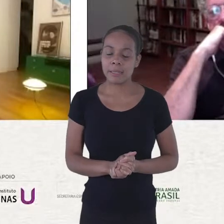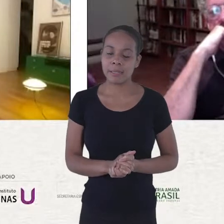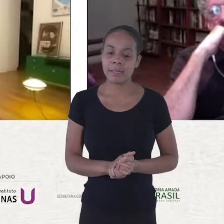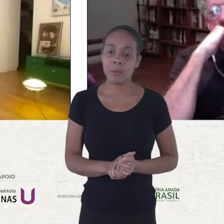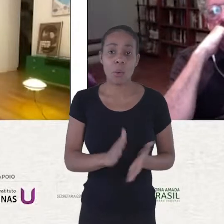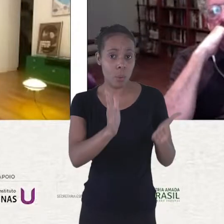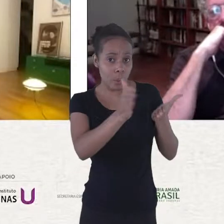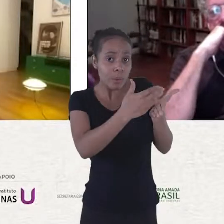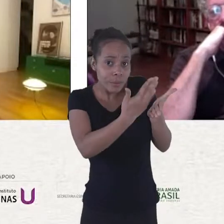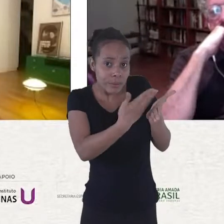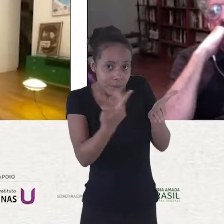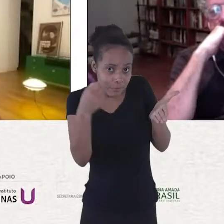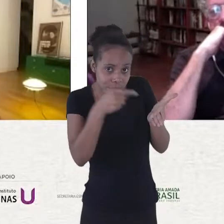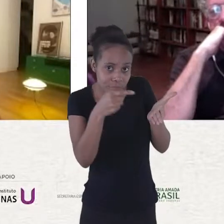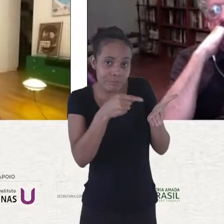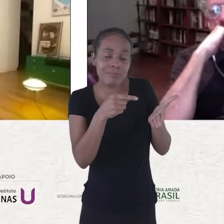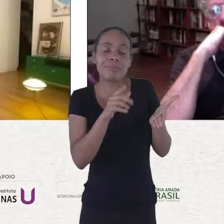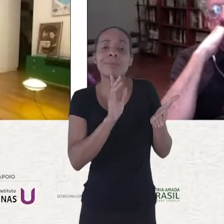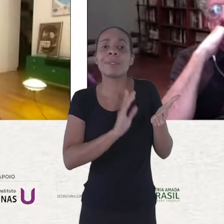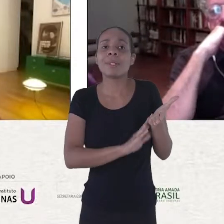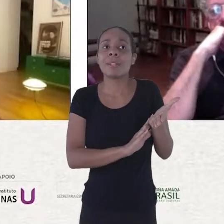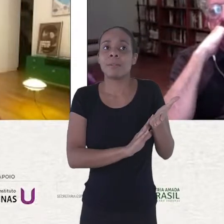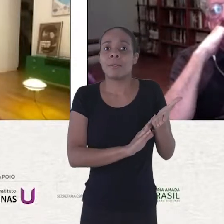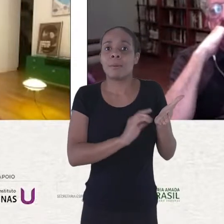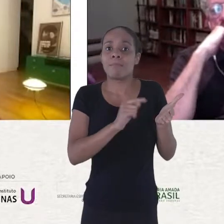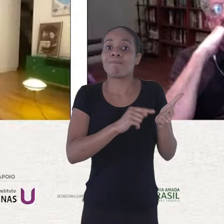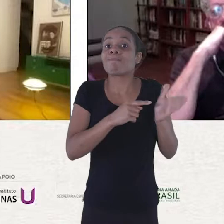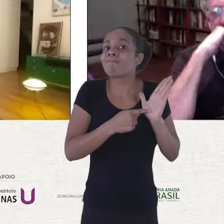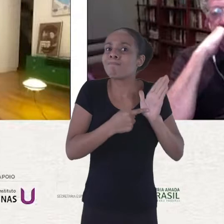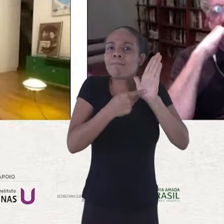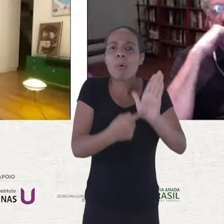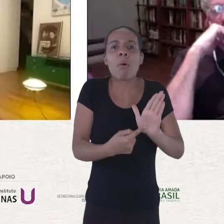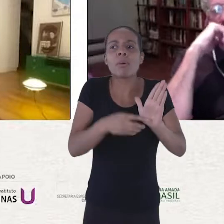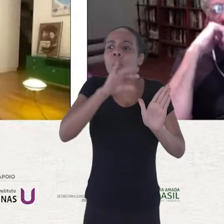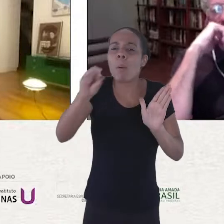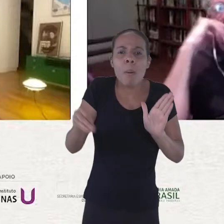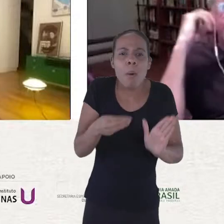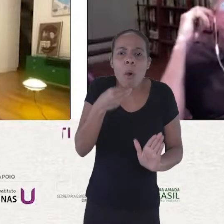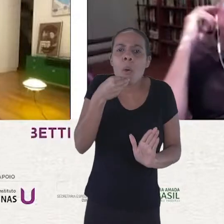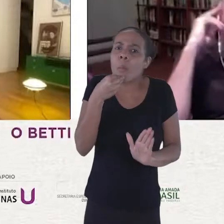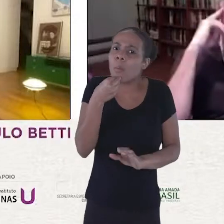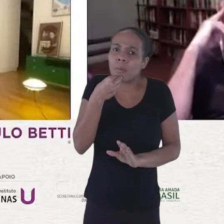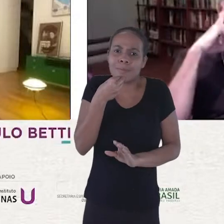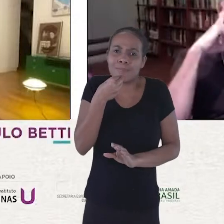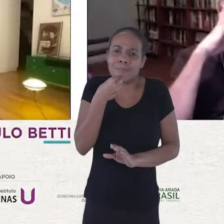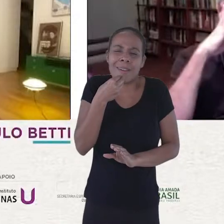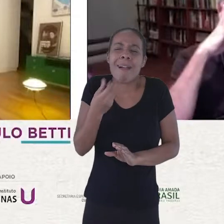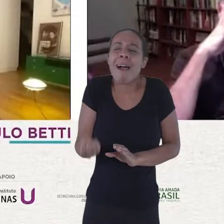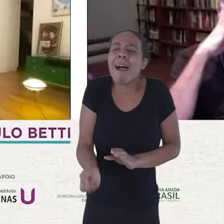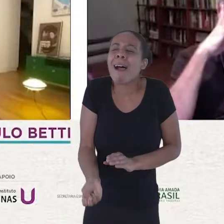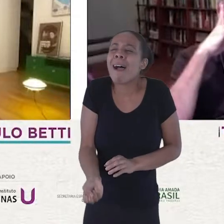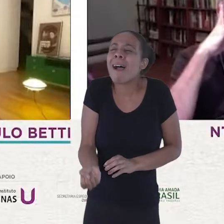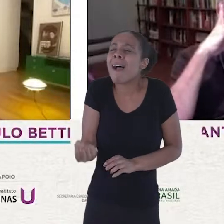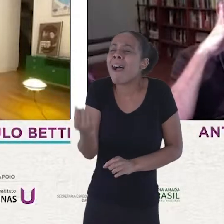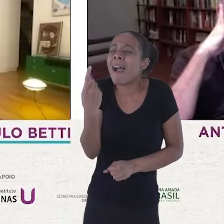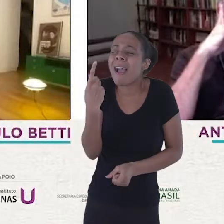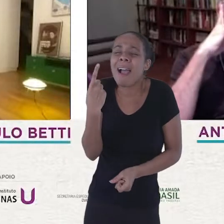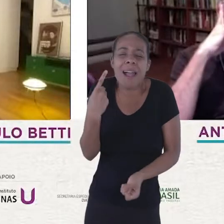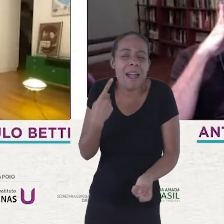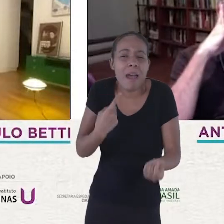o livro é isso, assim, é uma oportunidade, assim, uma chance rara que eu tive